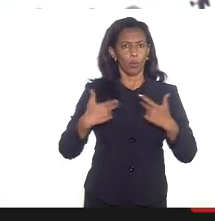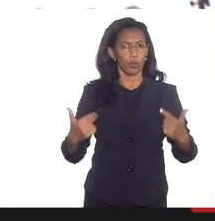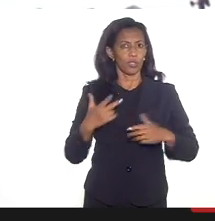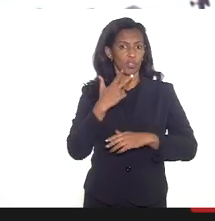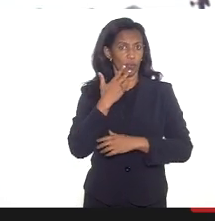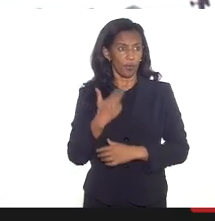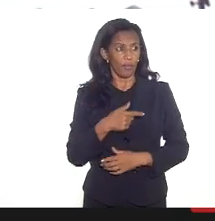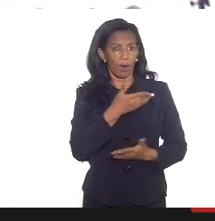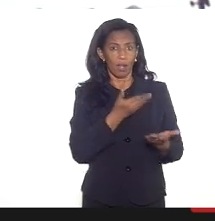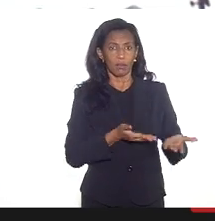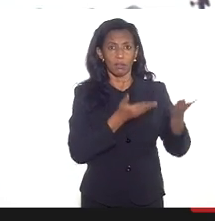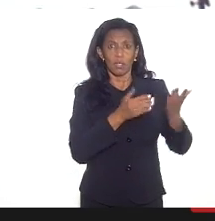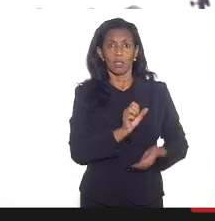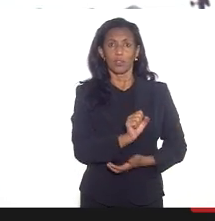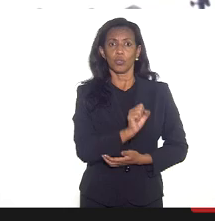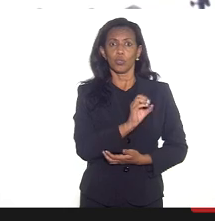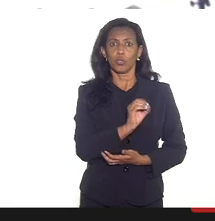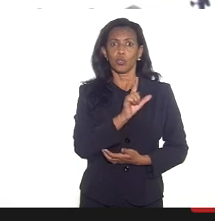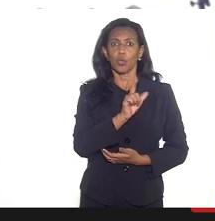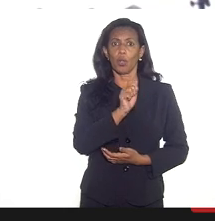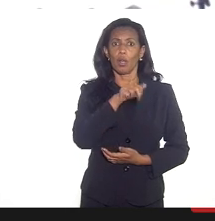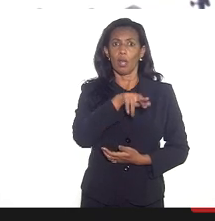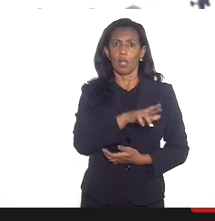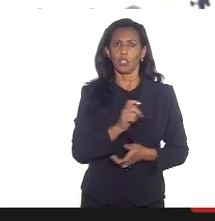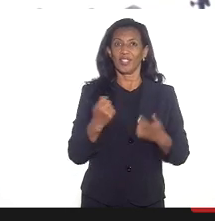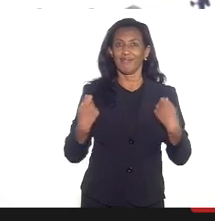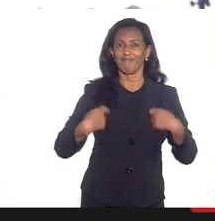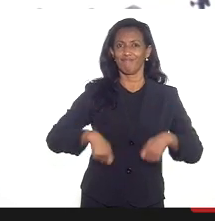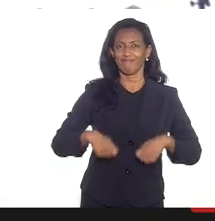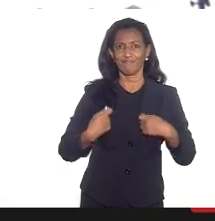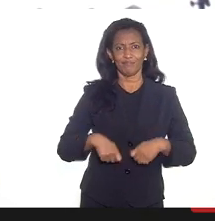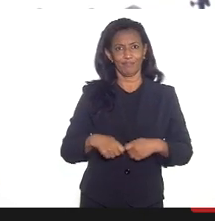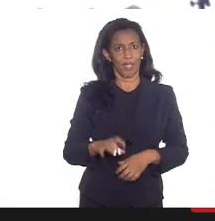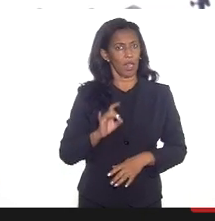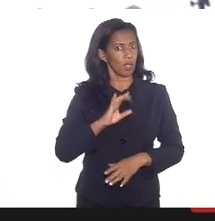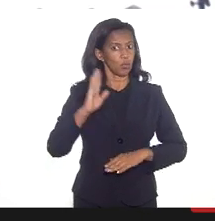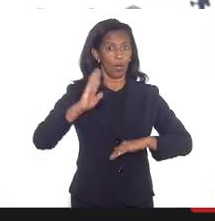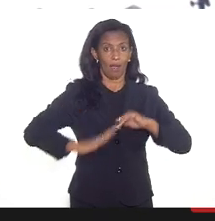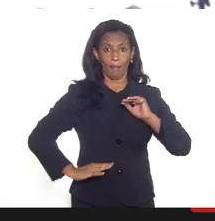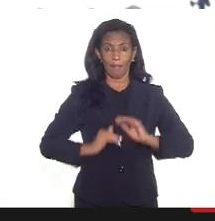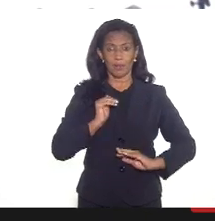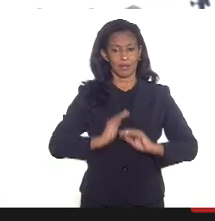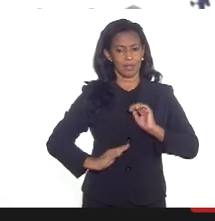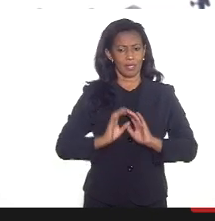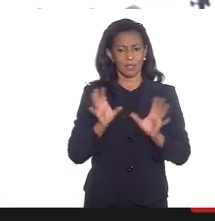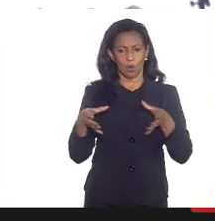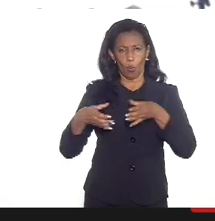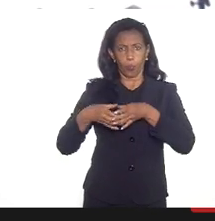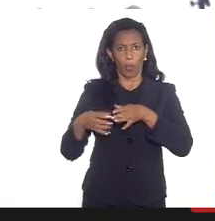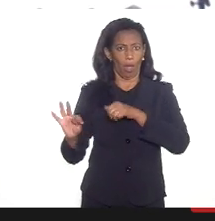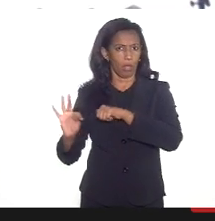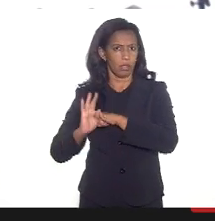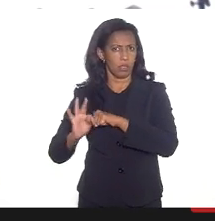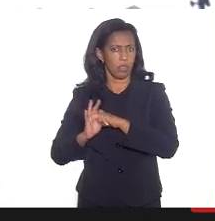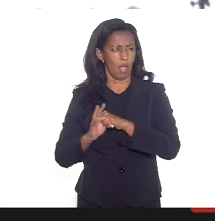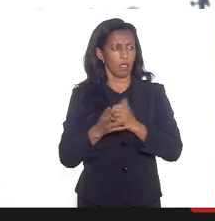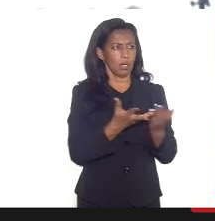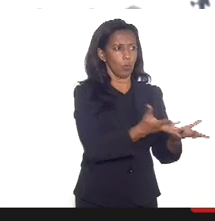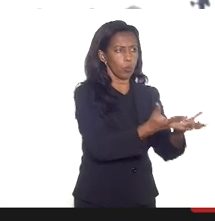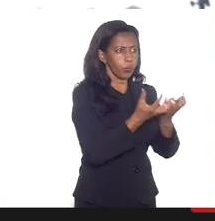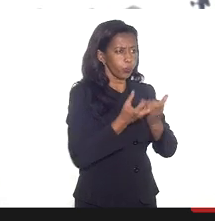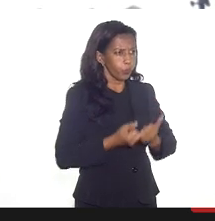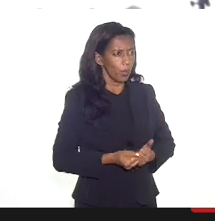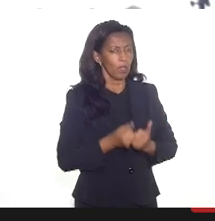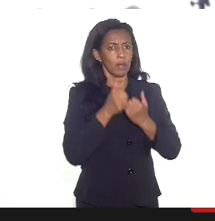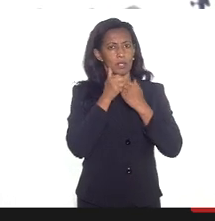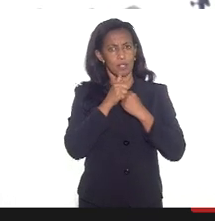pela Solange aqui, que é a necessidade não só da capacitação da equipe técnica no acolhimento dessa